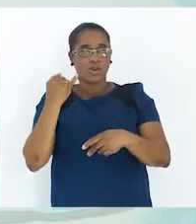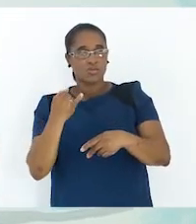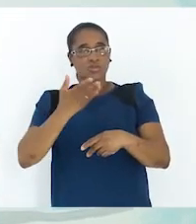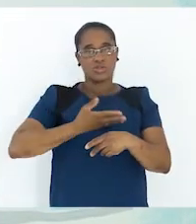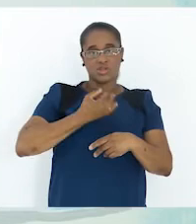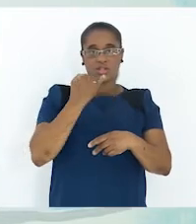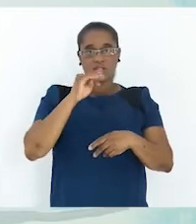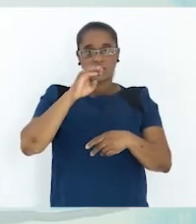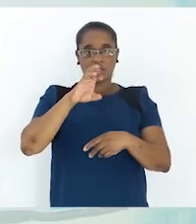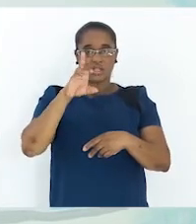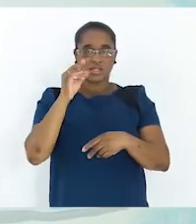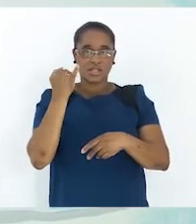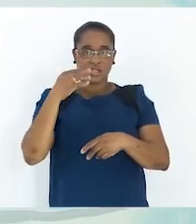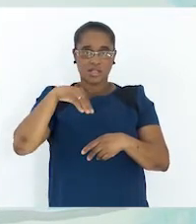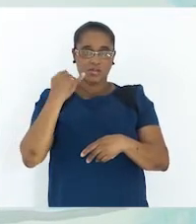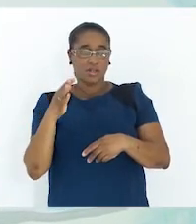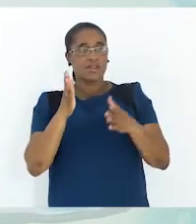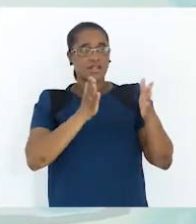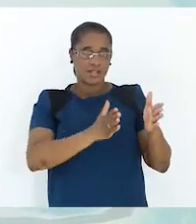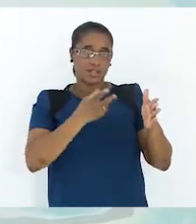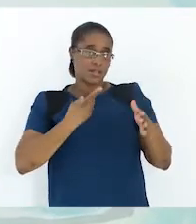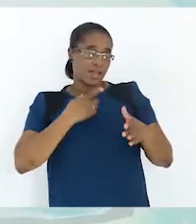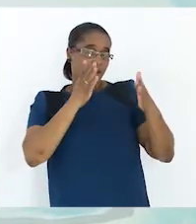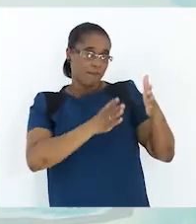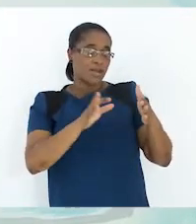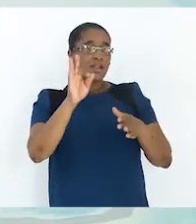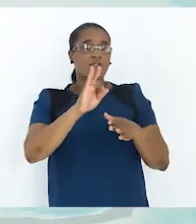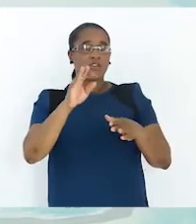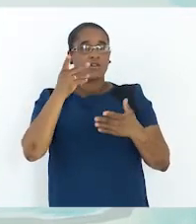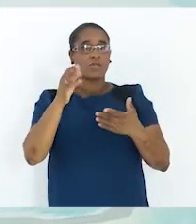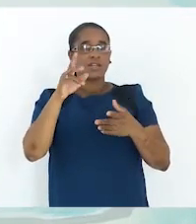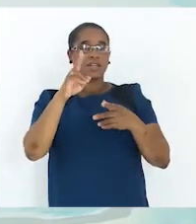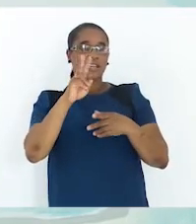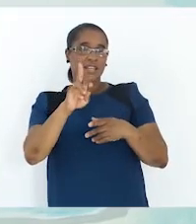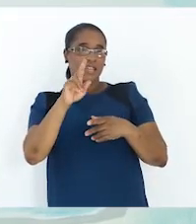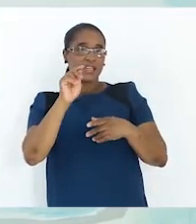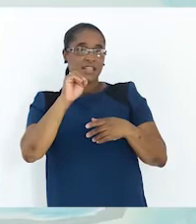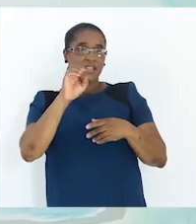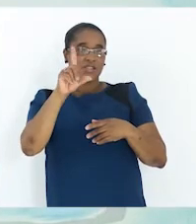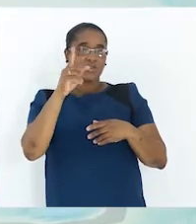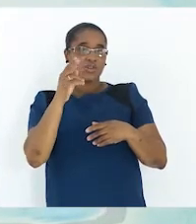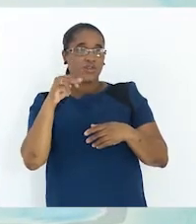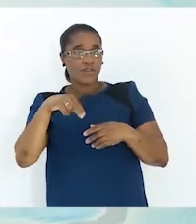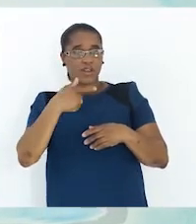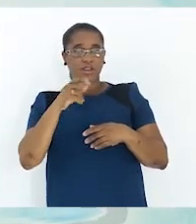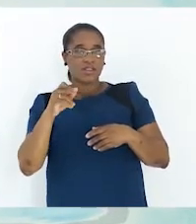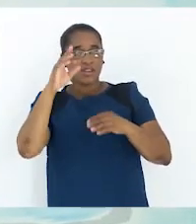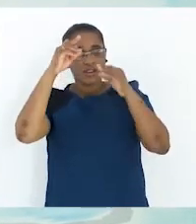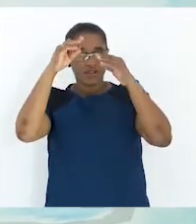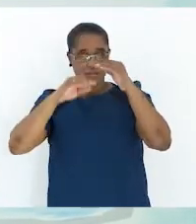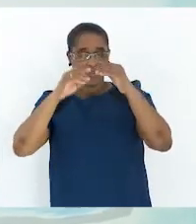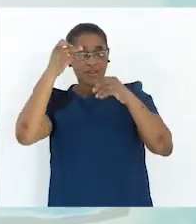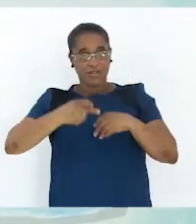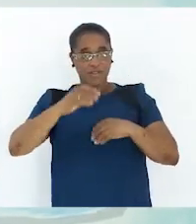a parte da forma resolvente que fica debaixo do radical. E vimos que, conforme for